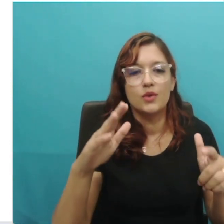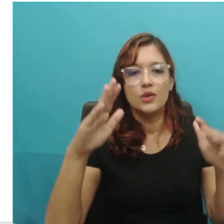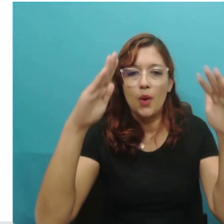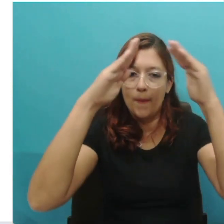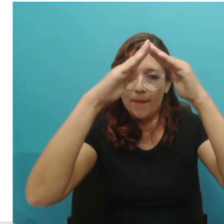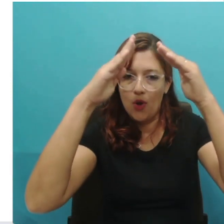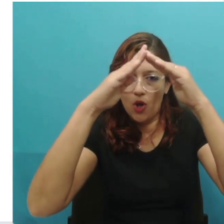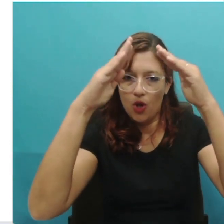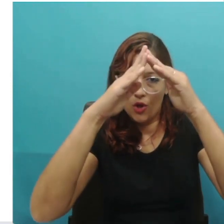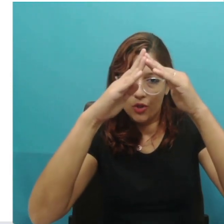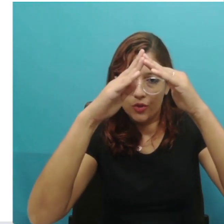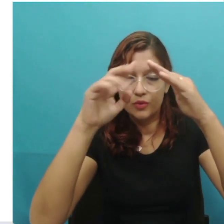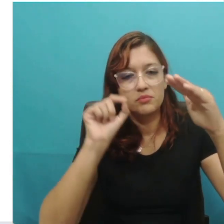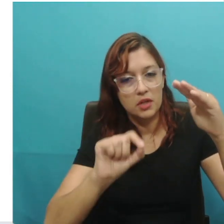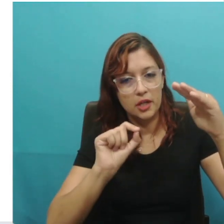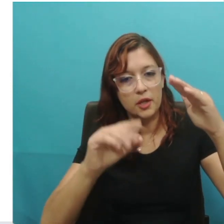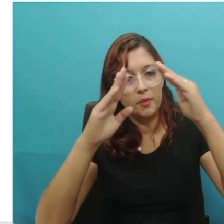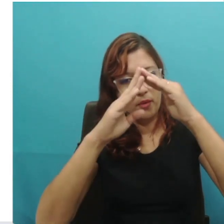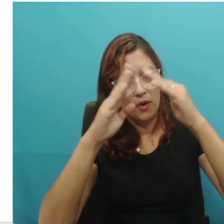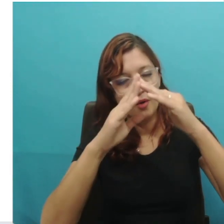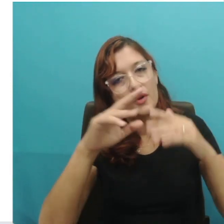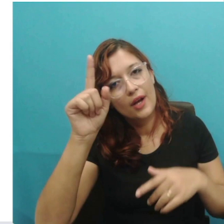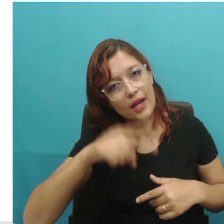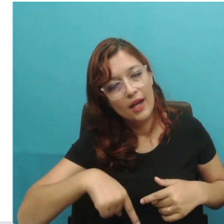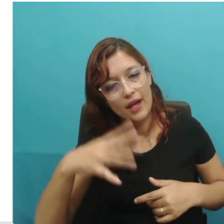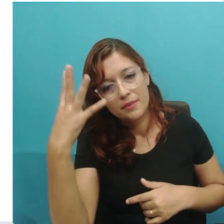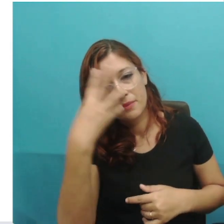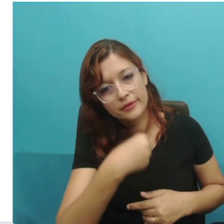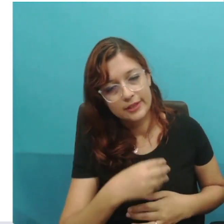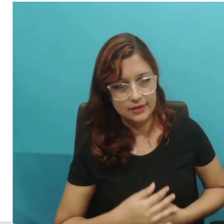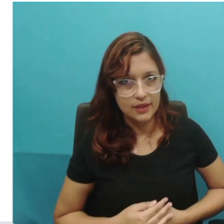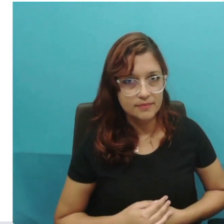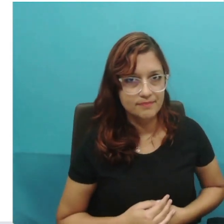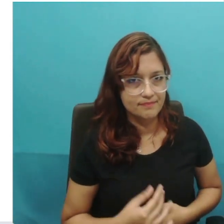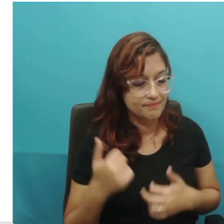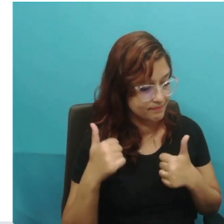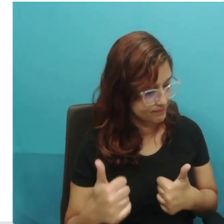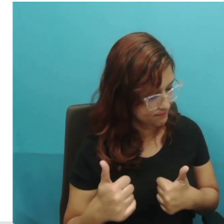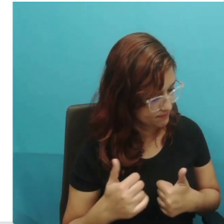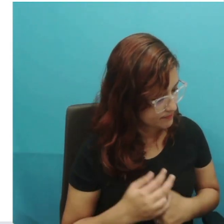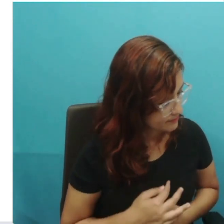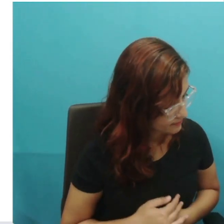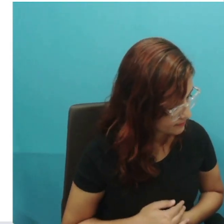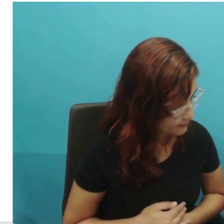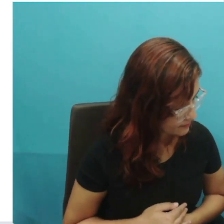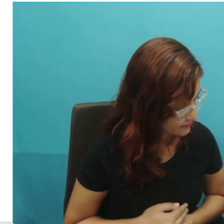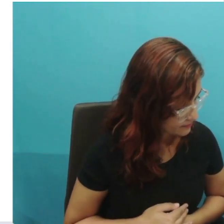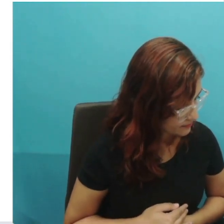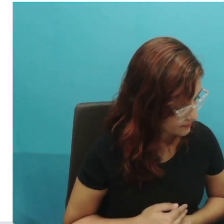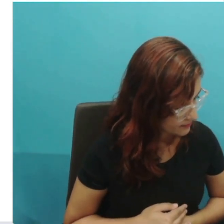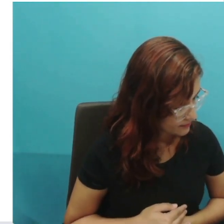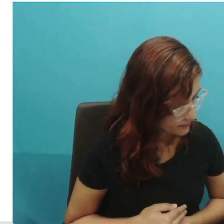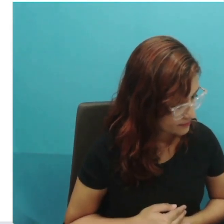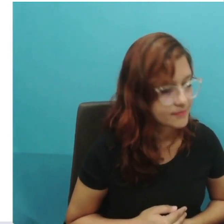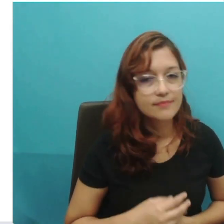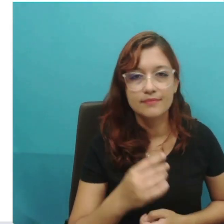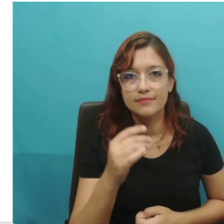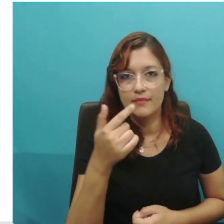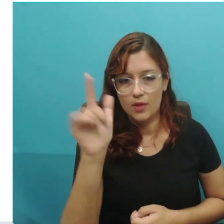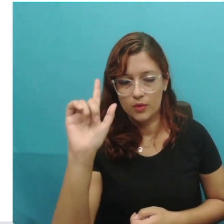que. A casa em que eu moro é bonita, certo?